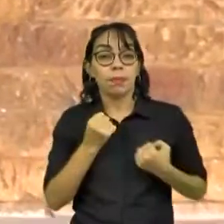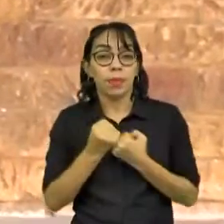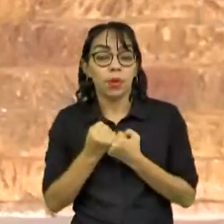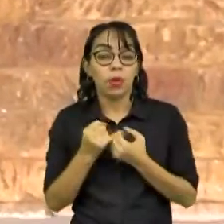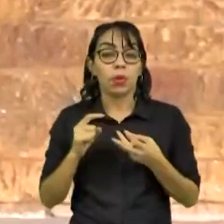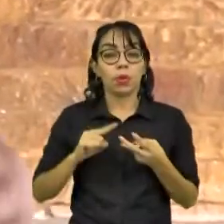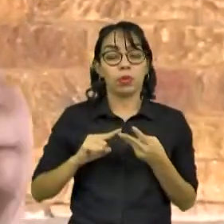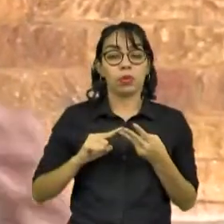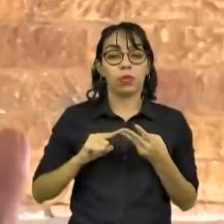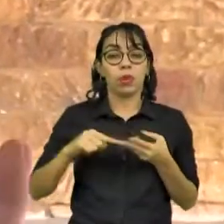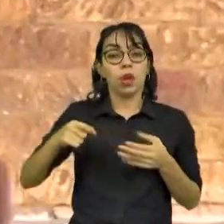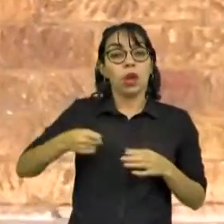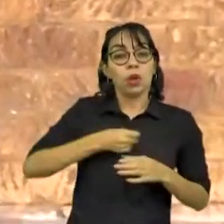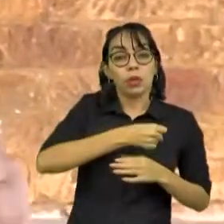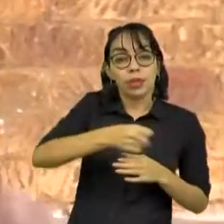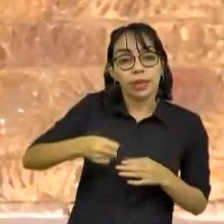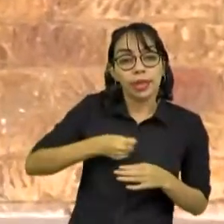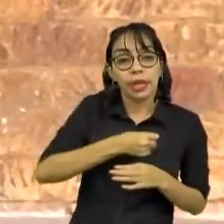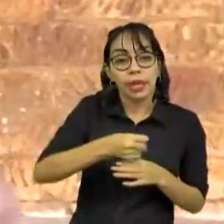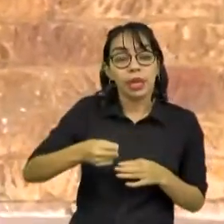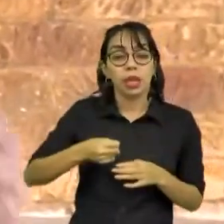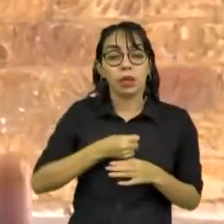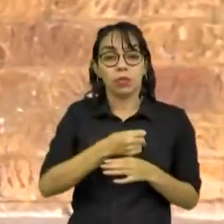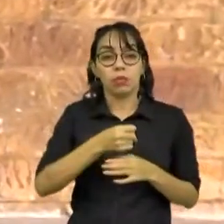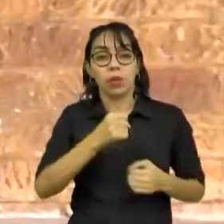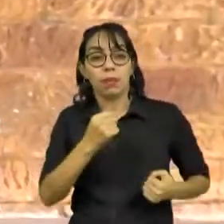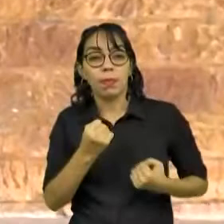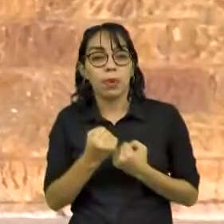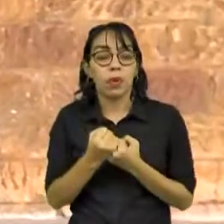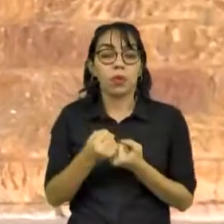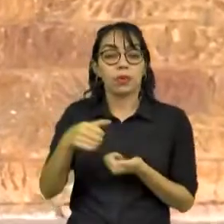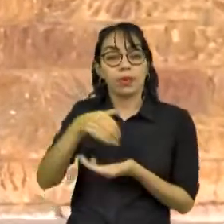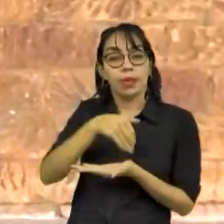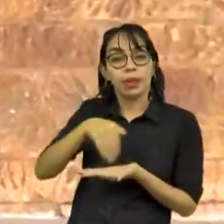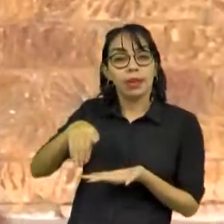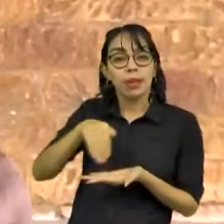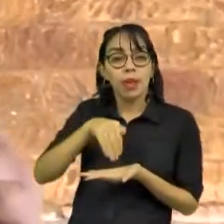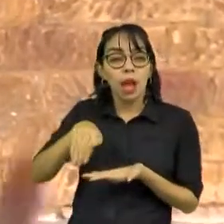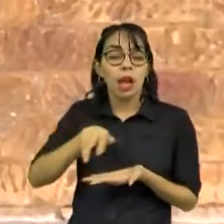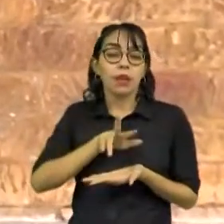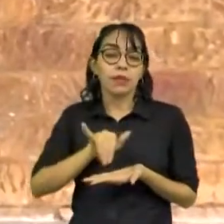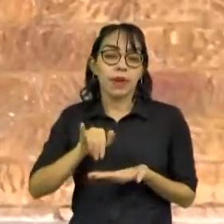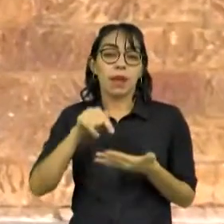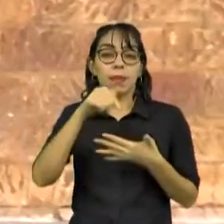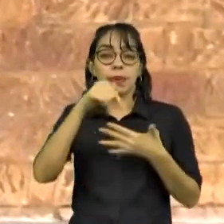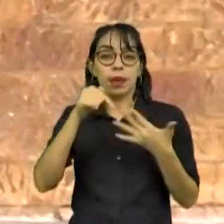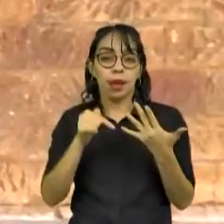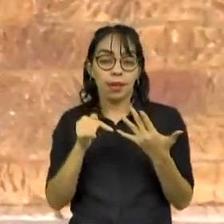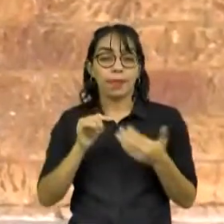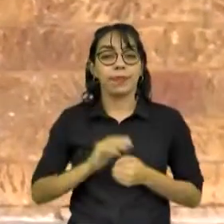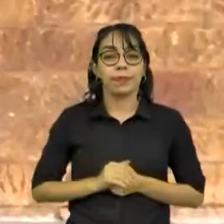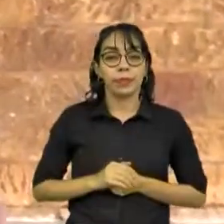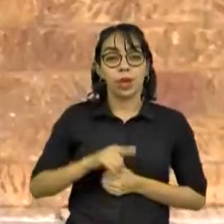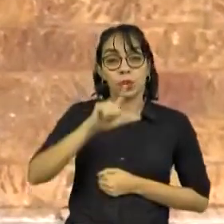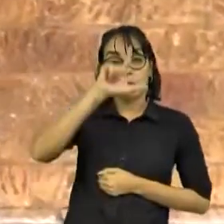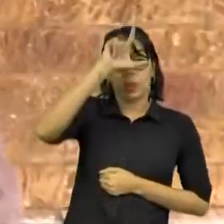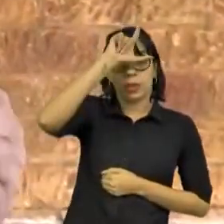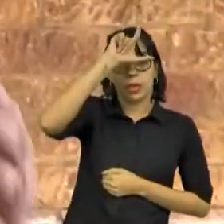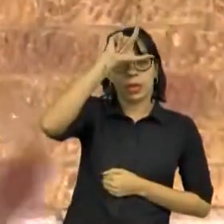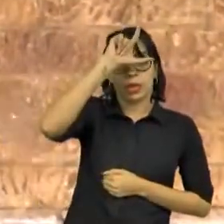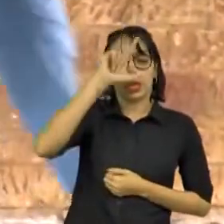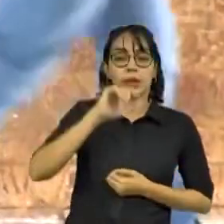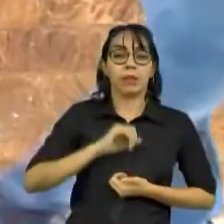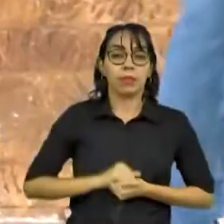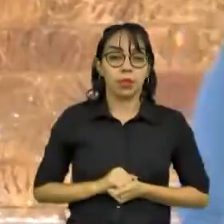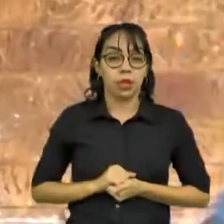cozinheiros, pessoal de cozinha, o cozinheiro, o auxiliar de cozinha, o chefe de cozinha, que tenha